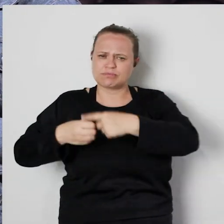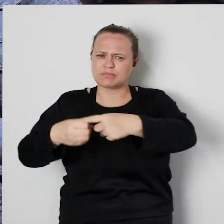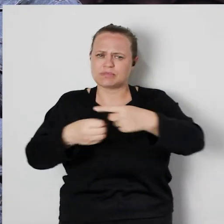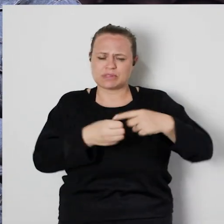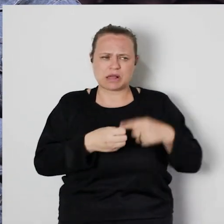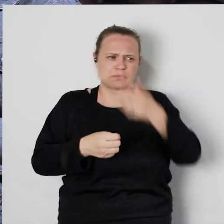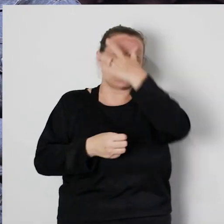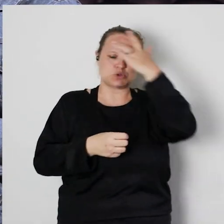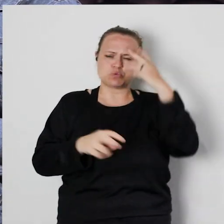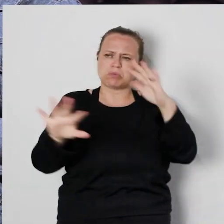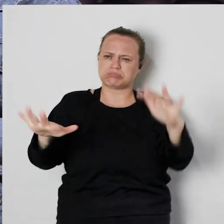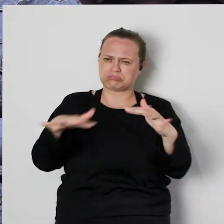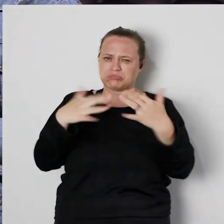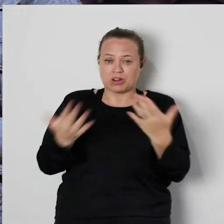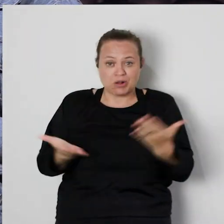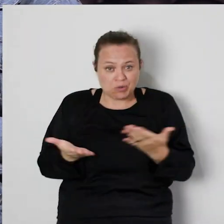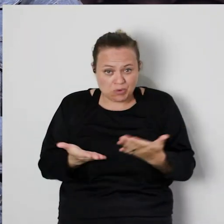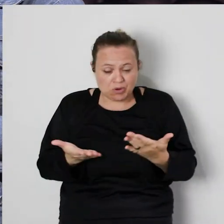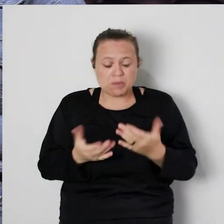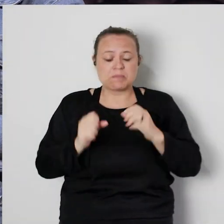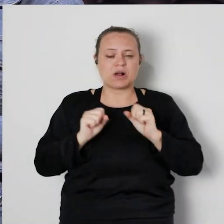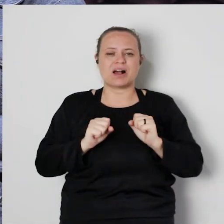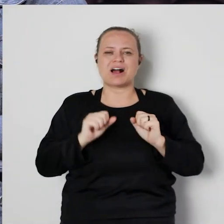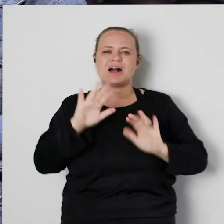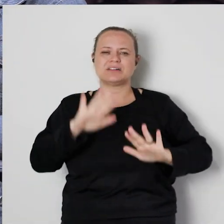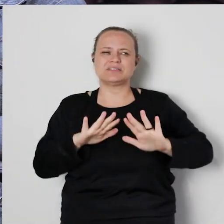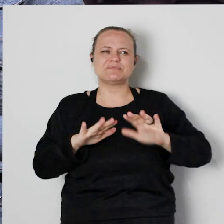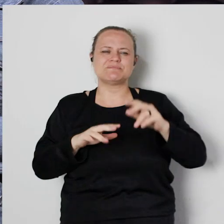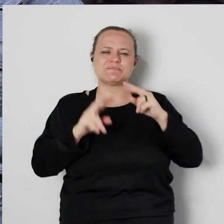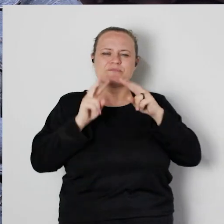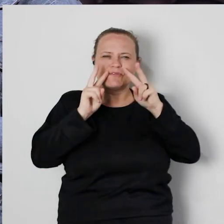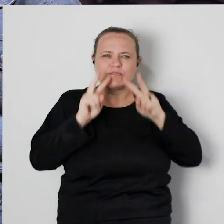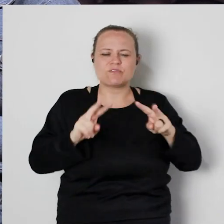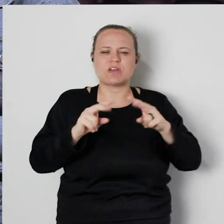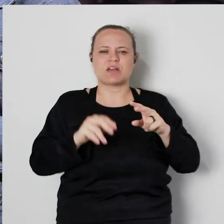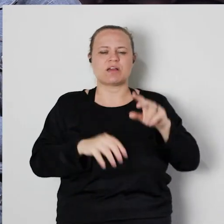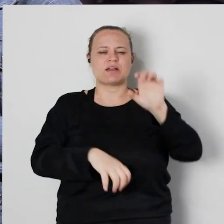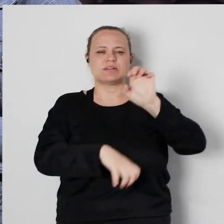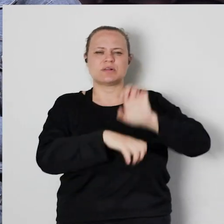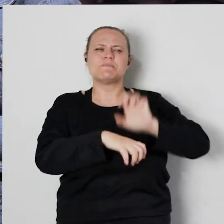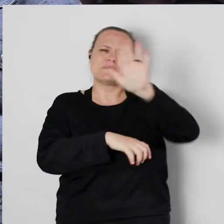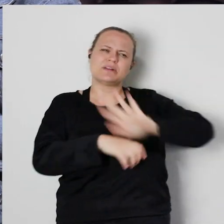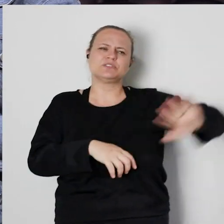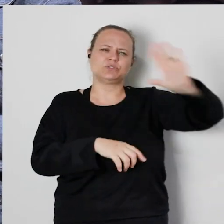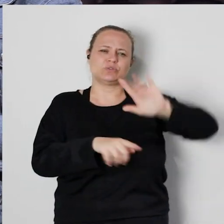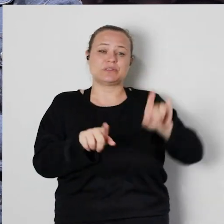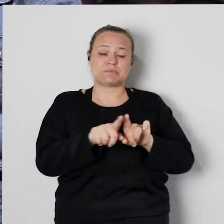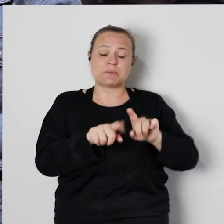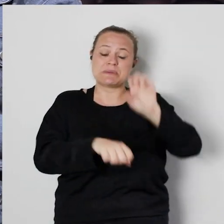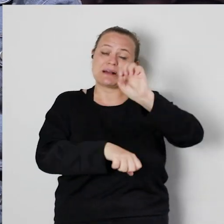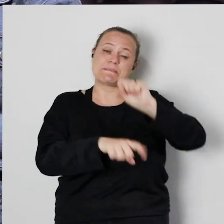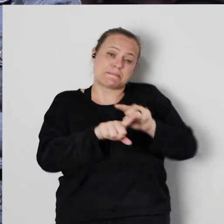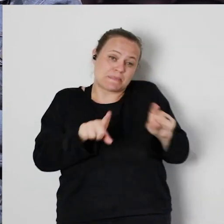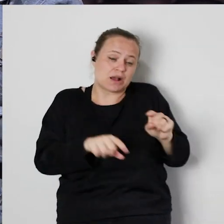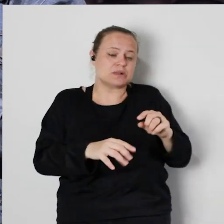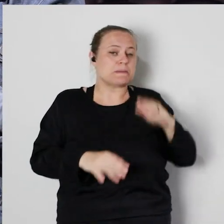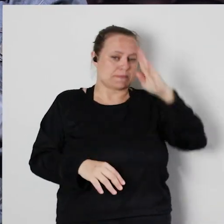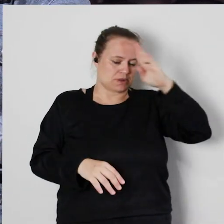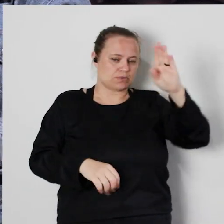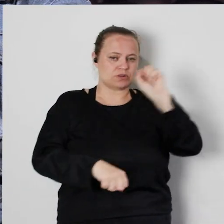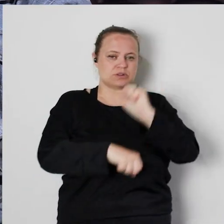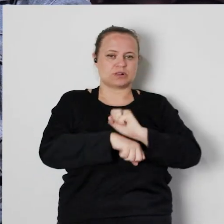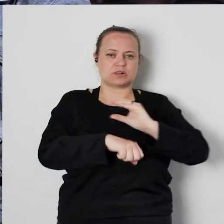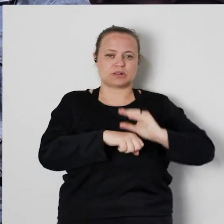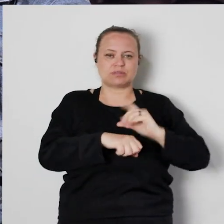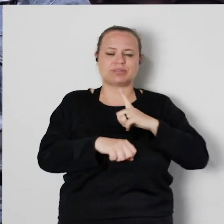parceria. E eu acho que é legal porque muitos municípios e gestores que podem estar assistindo a gente, muitas vezes ficam com essa... A gente